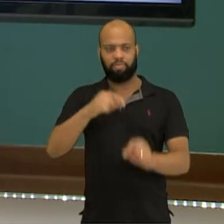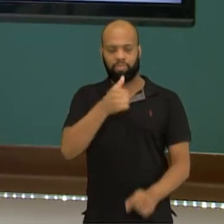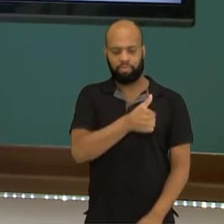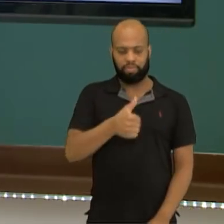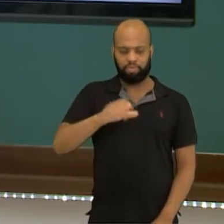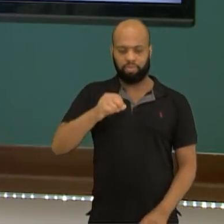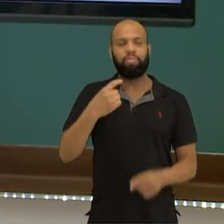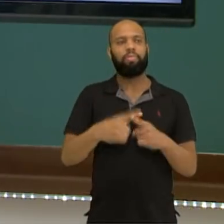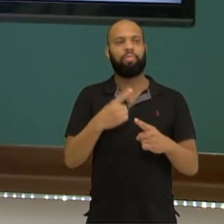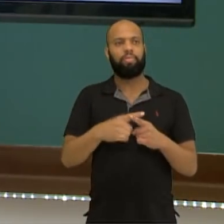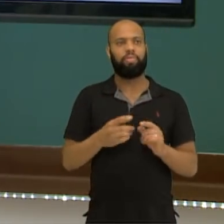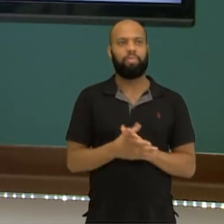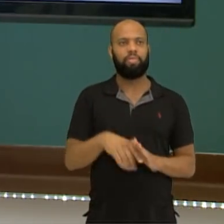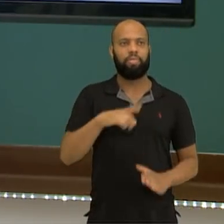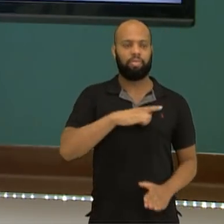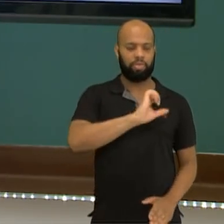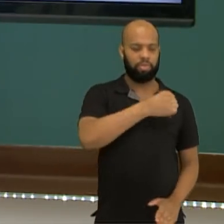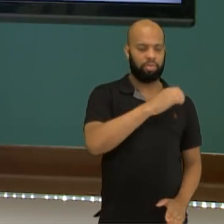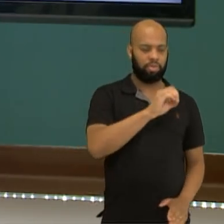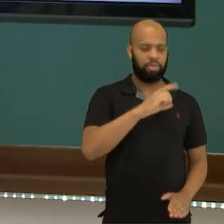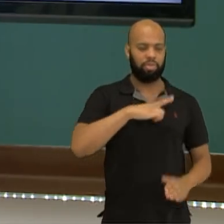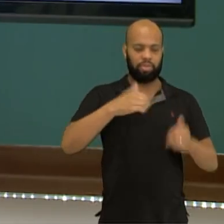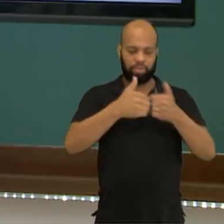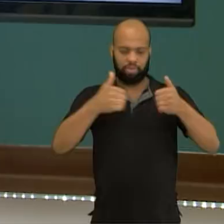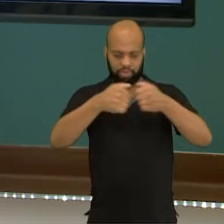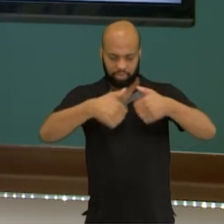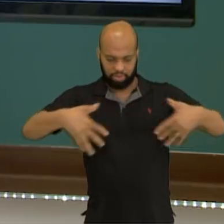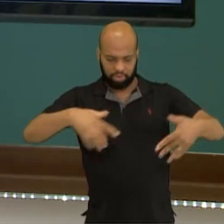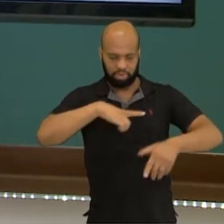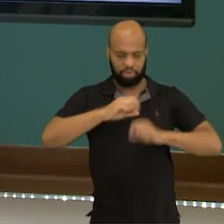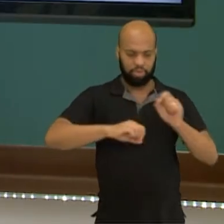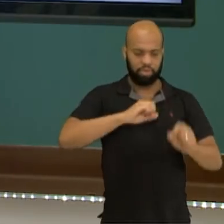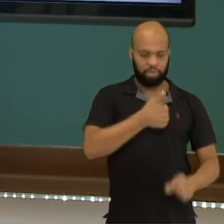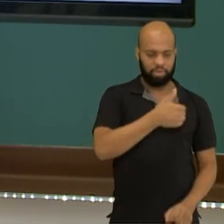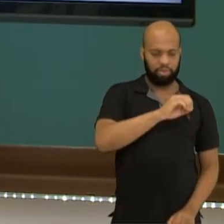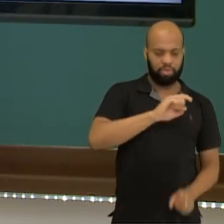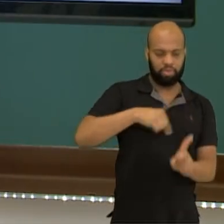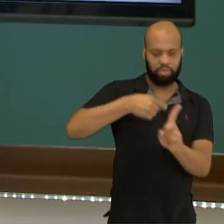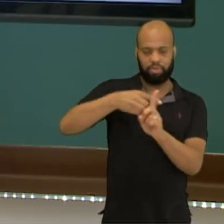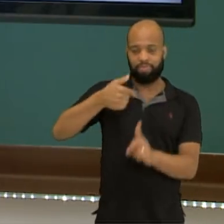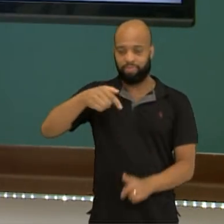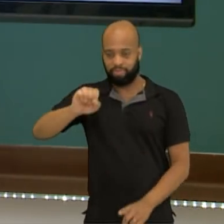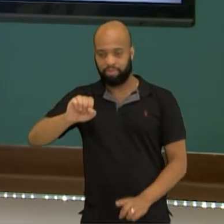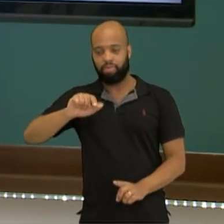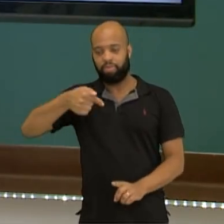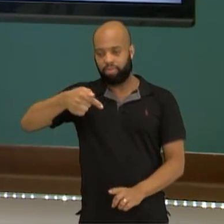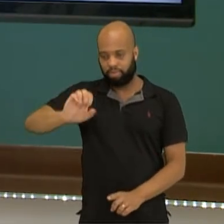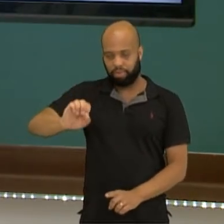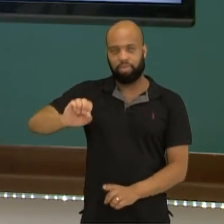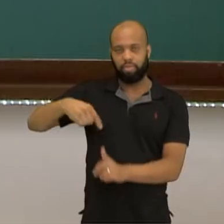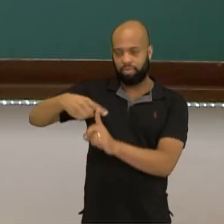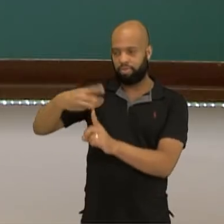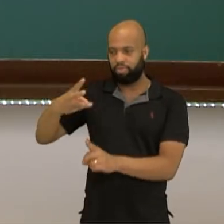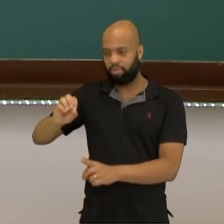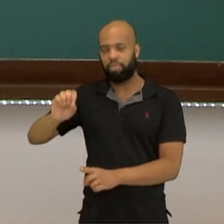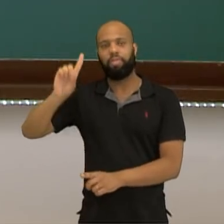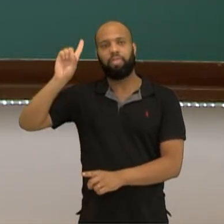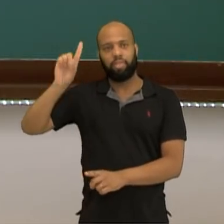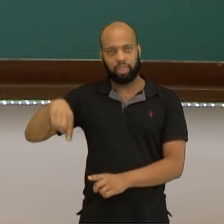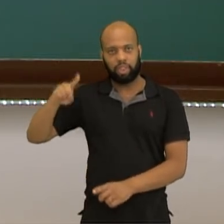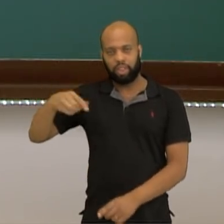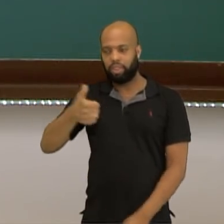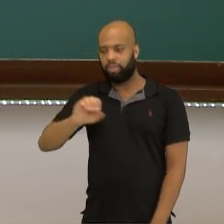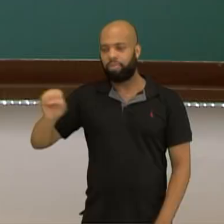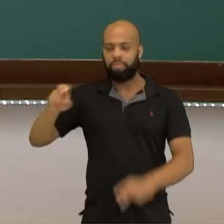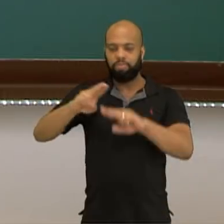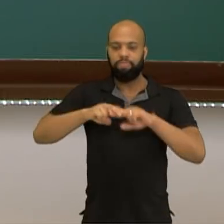eu posso pensar o quê? O 80 eu posso dividir em 10 mais 70. E o 70 com 30 forma 100, por isso dá o 110.